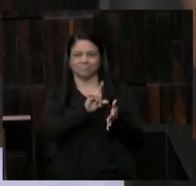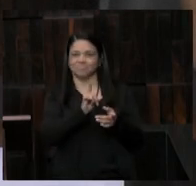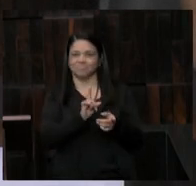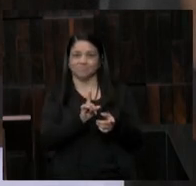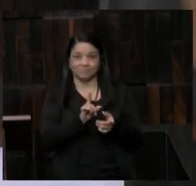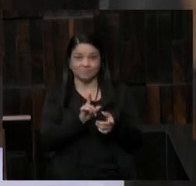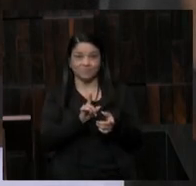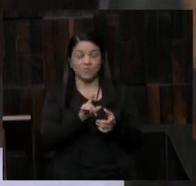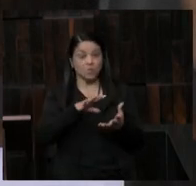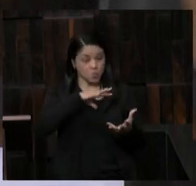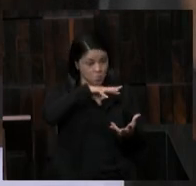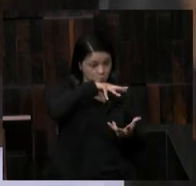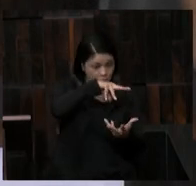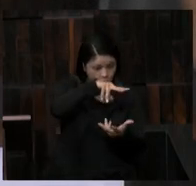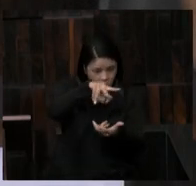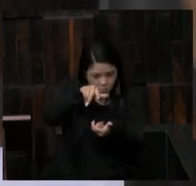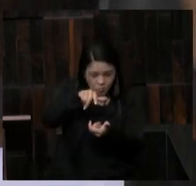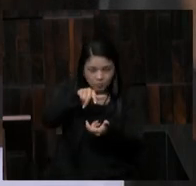hoje, ele vive